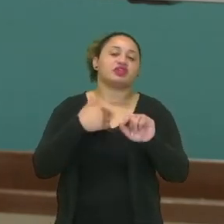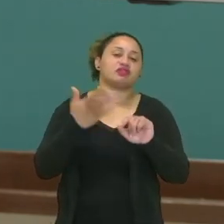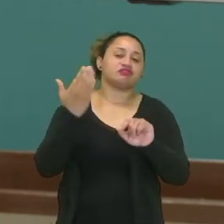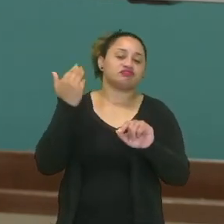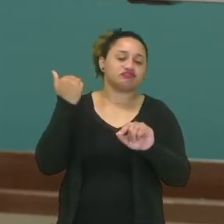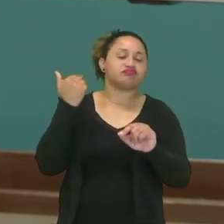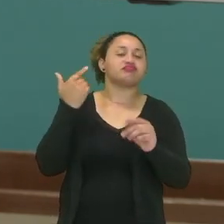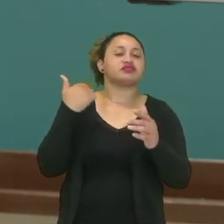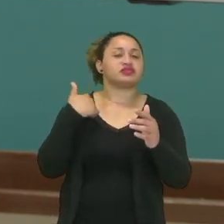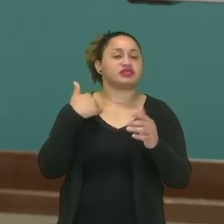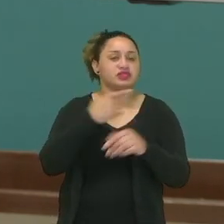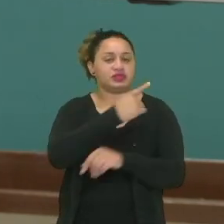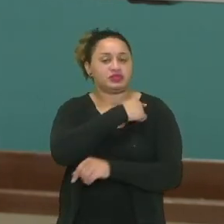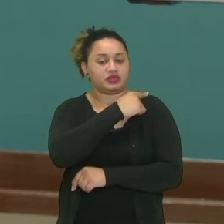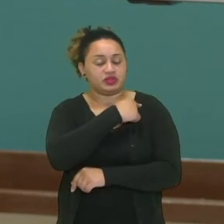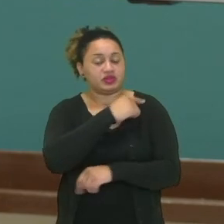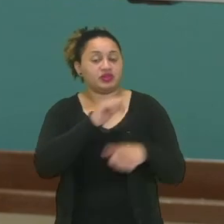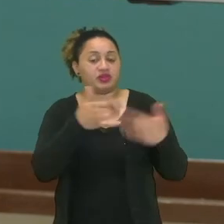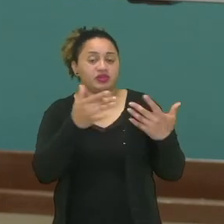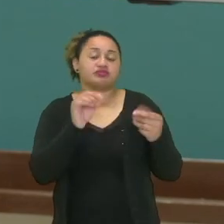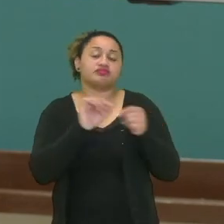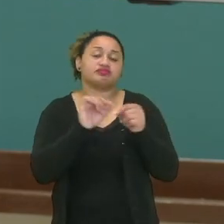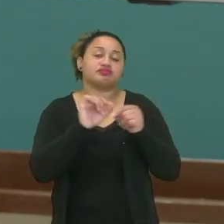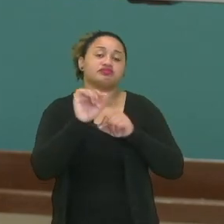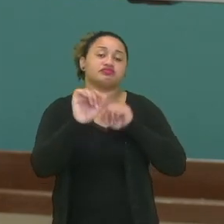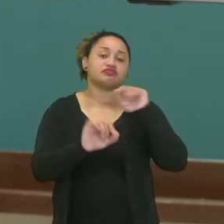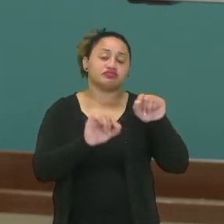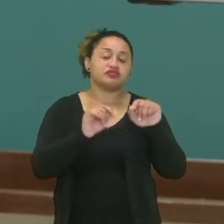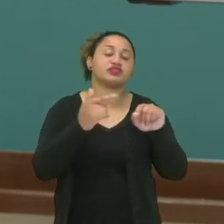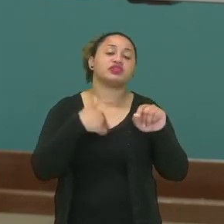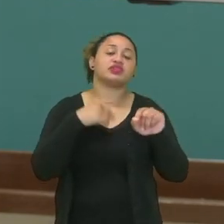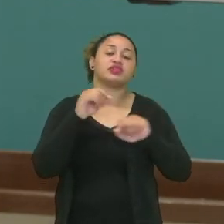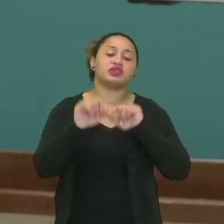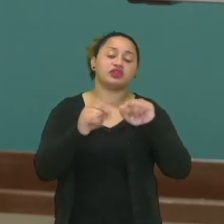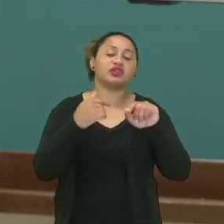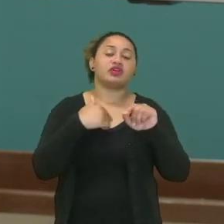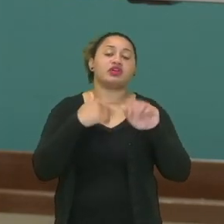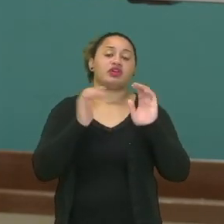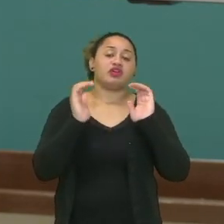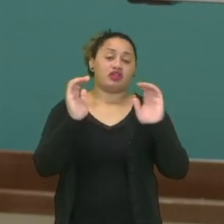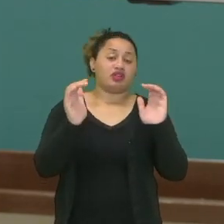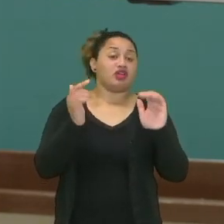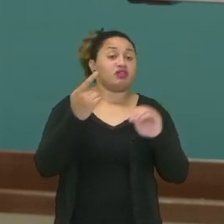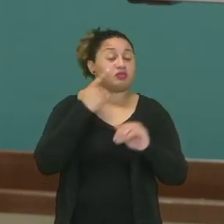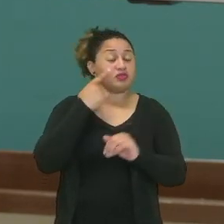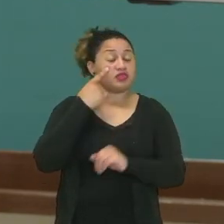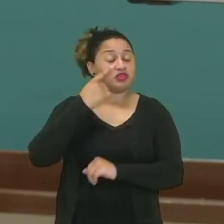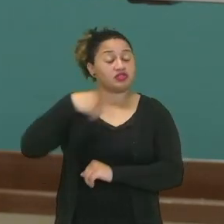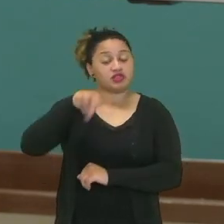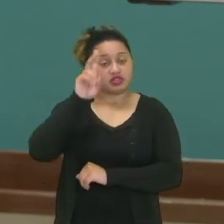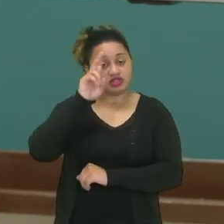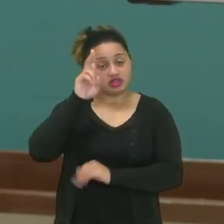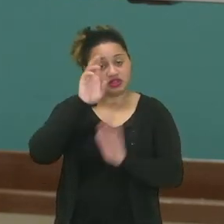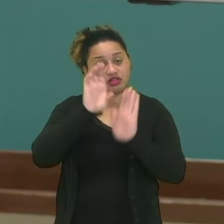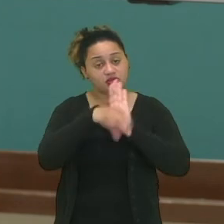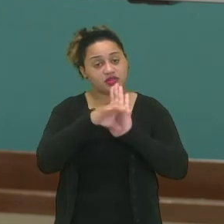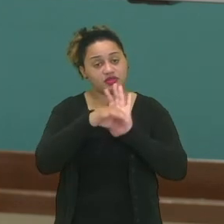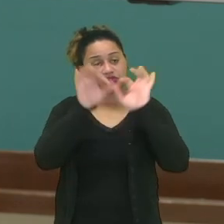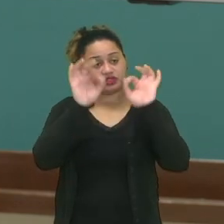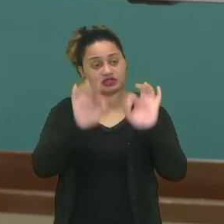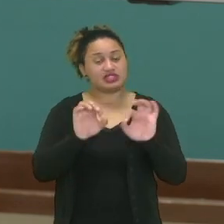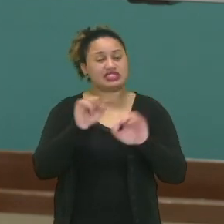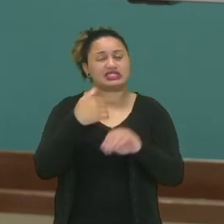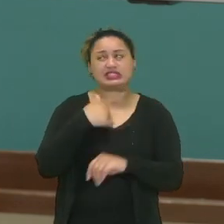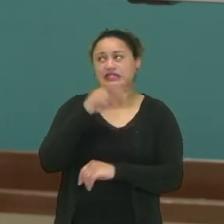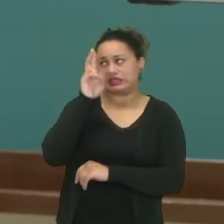ano, quando a gente trabalhou a questão das funções. Vamos ver se vocês lembram esse conceito. Quem não lembrar, né, a gente